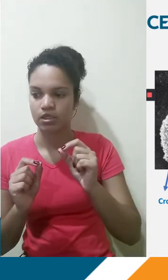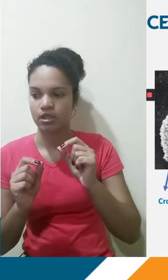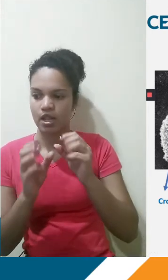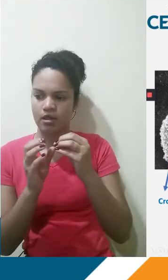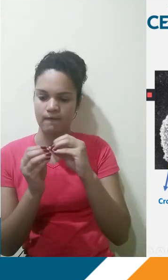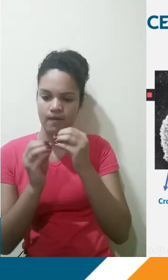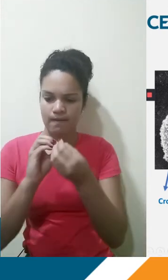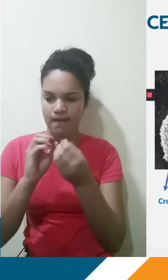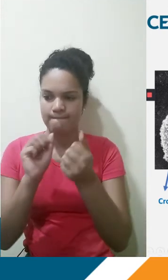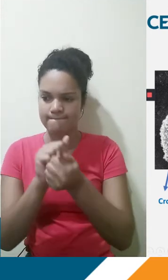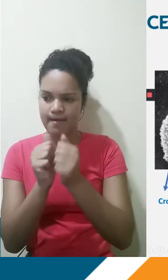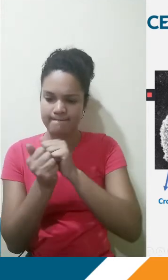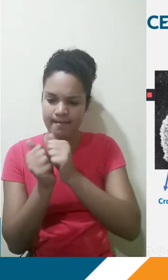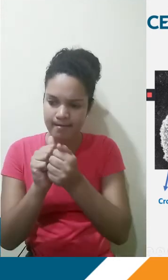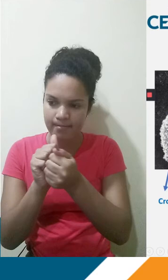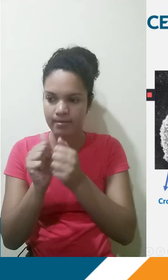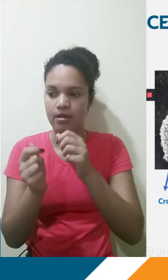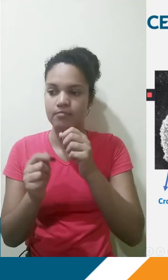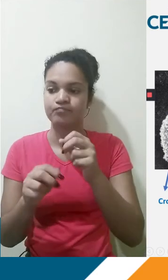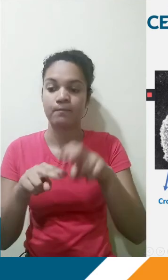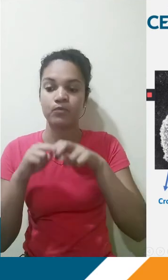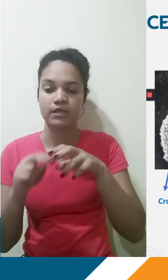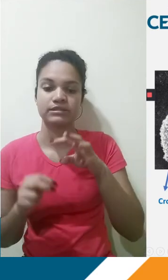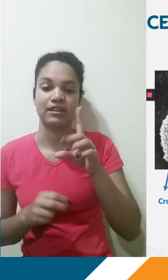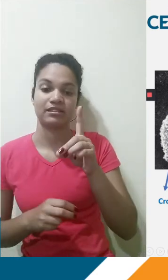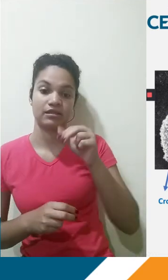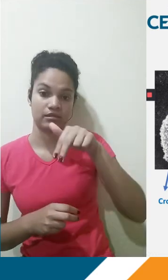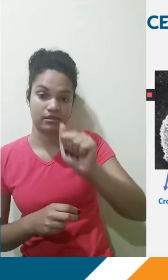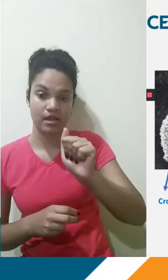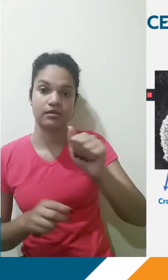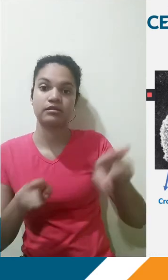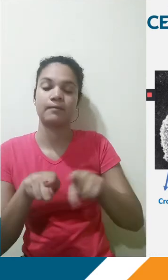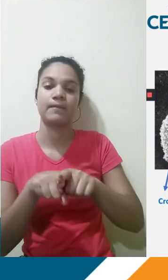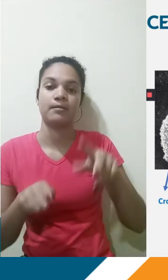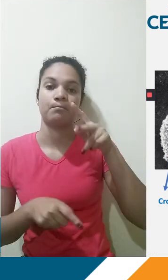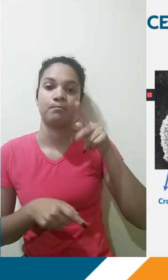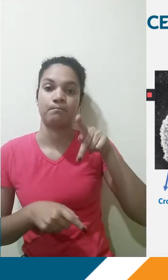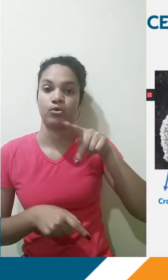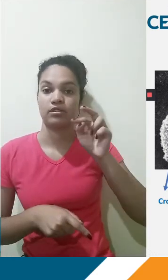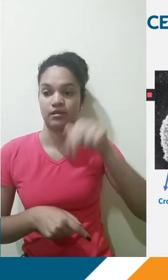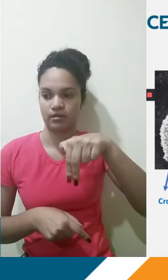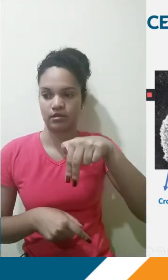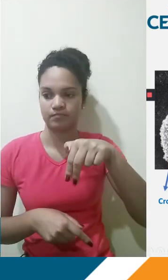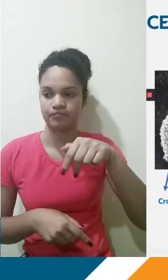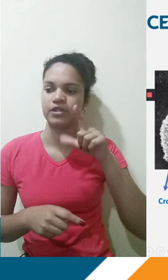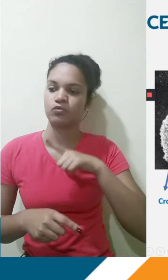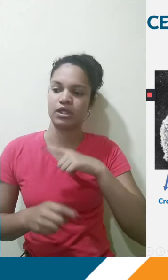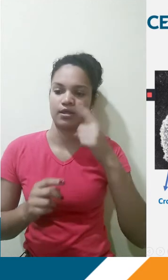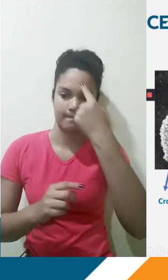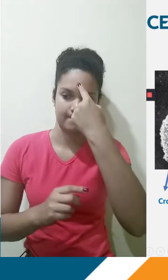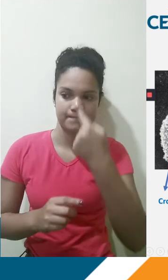enovelada a partir de DNA e de proteínas. Então, está a explicação aqui nessa